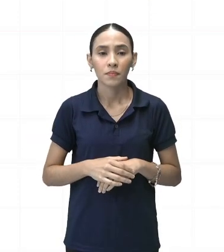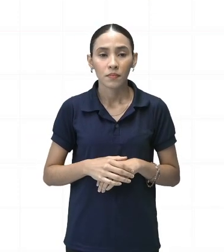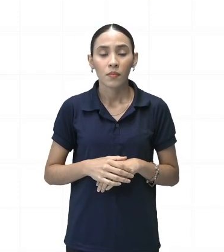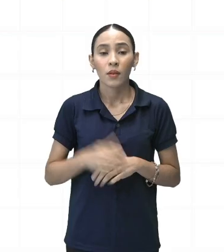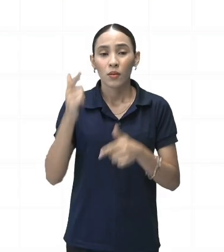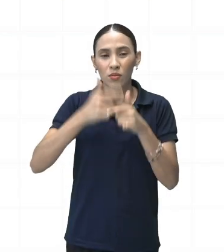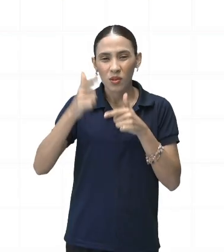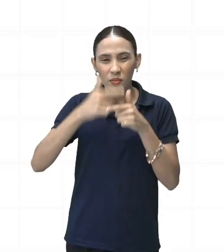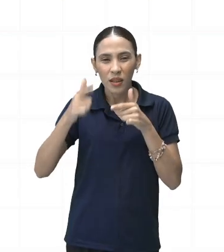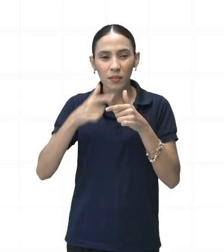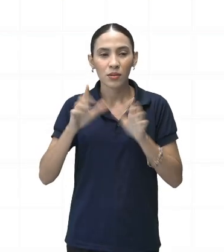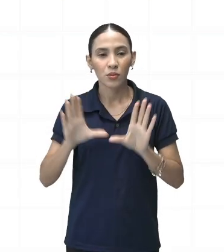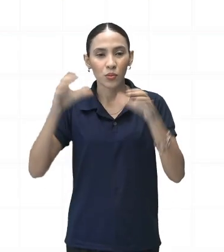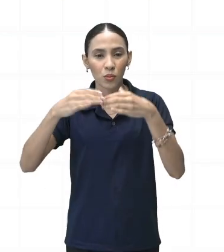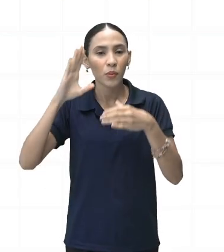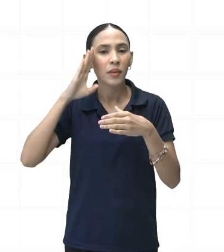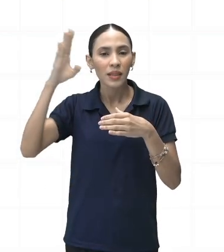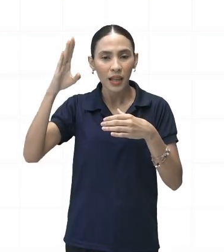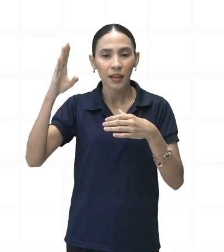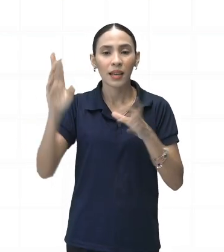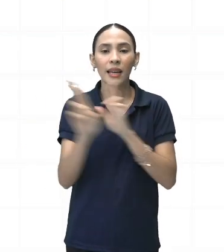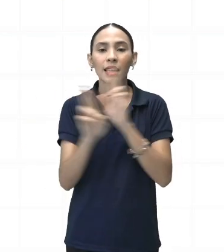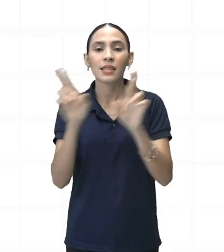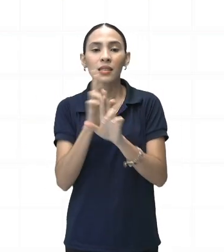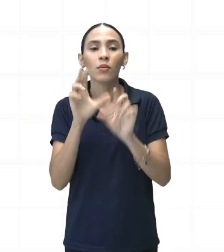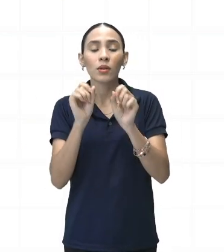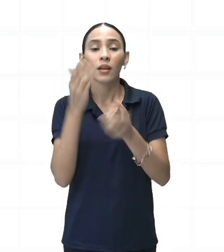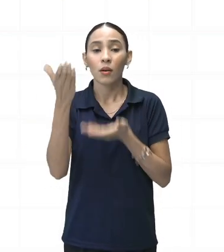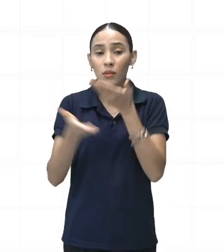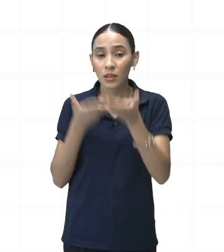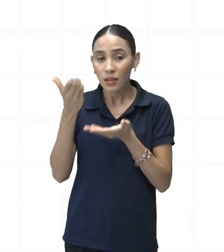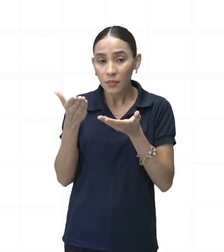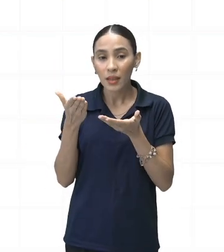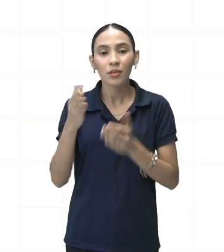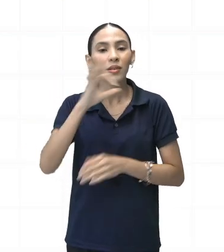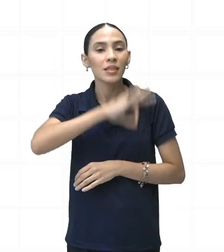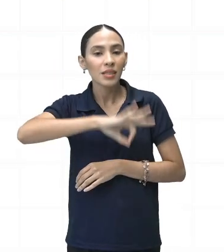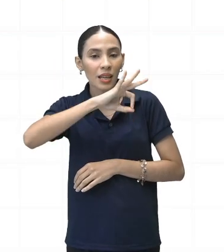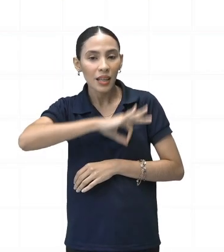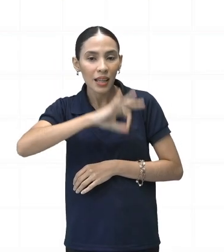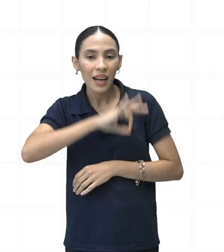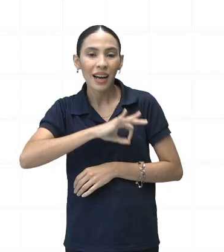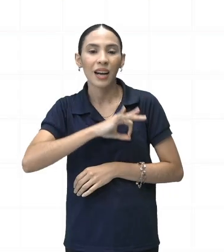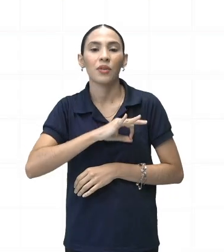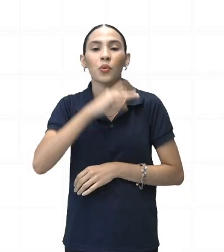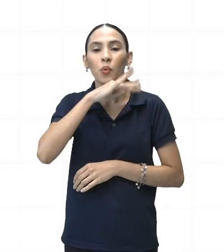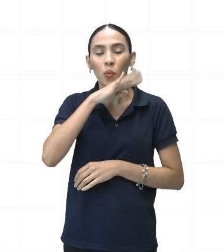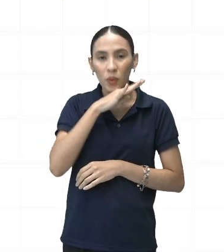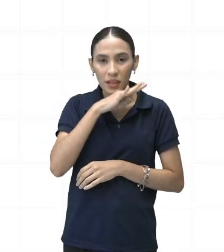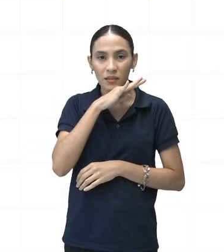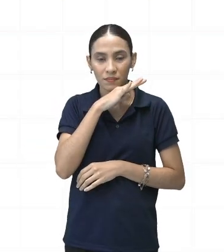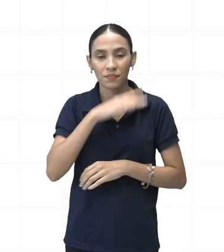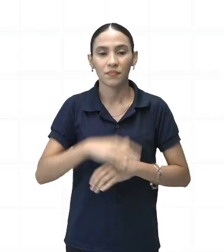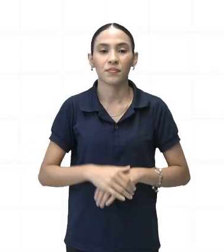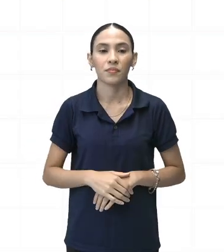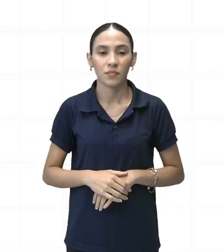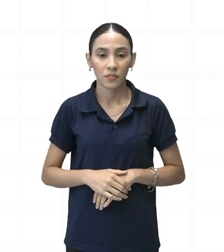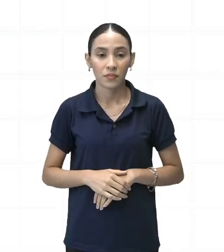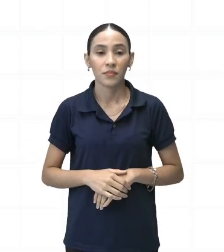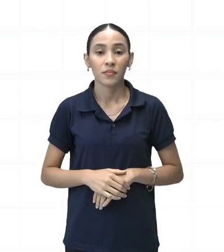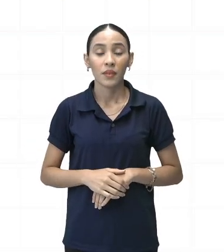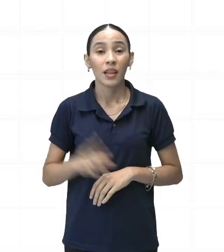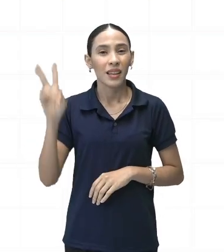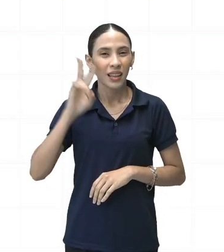descontentamento dentro do Exército em relação ao tratamento e remuneração inadequadas dos